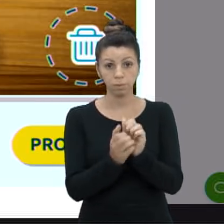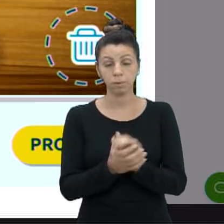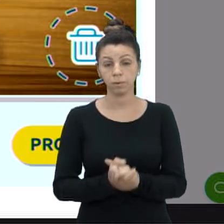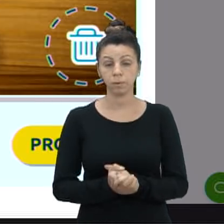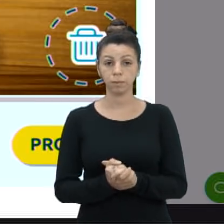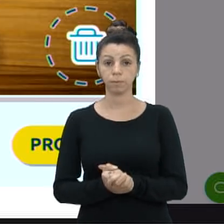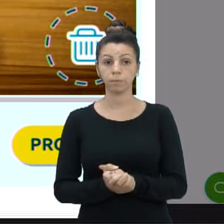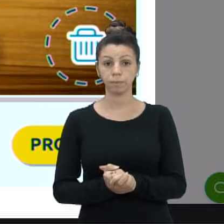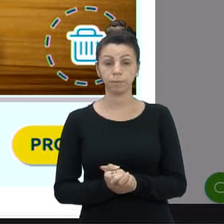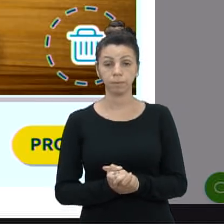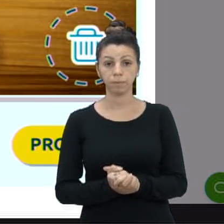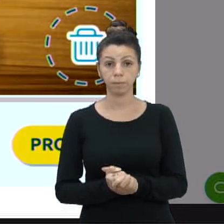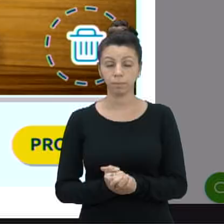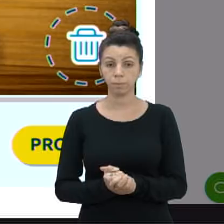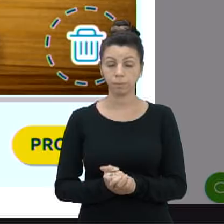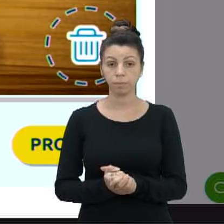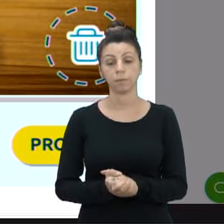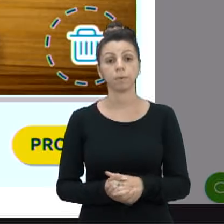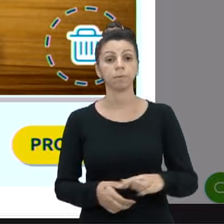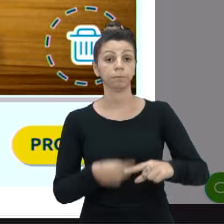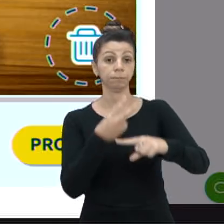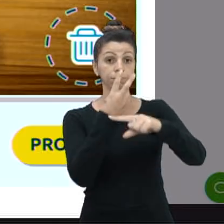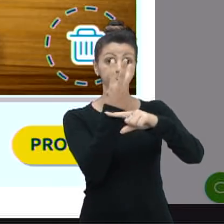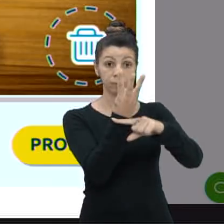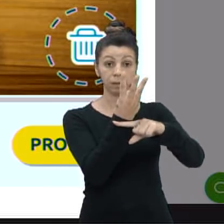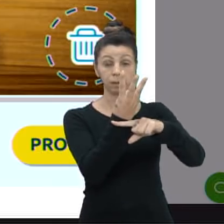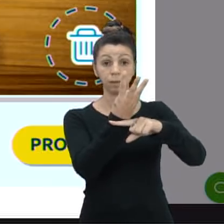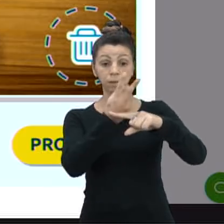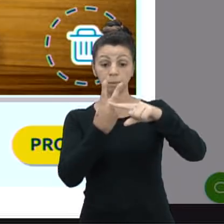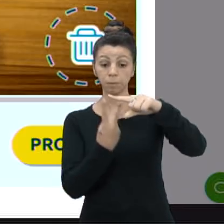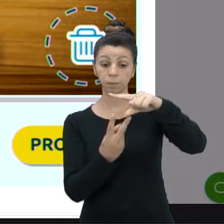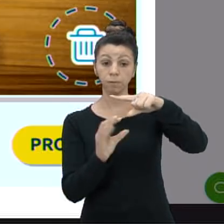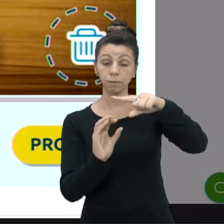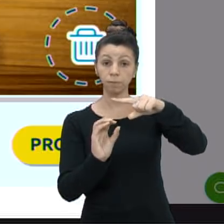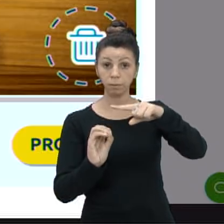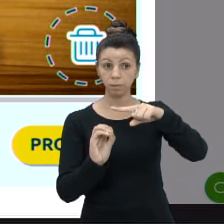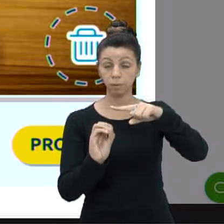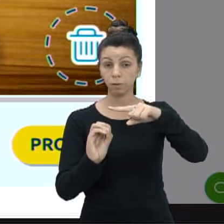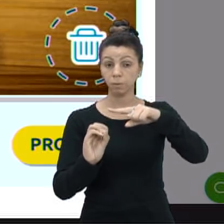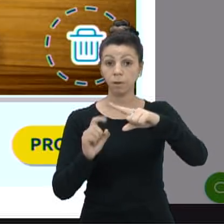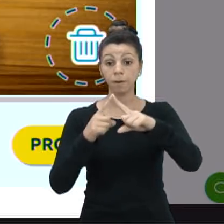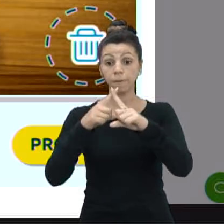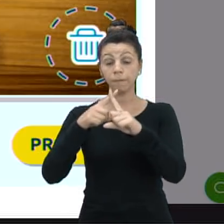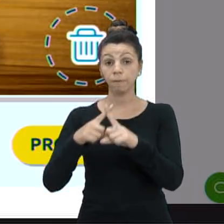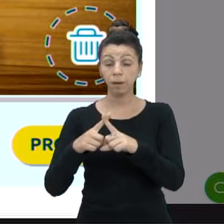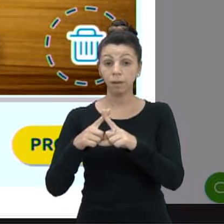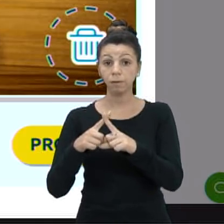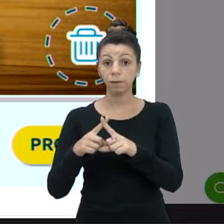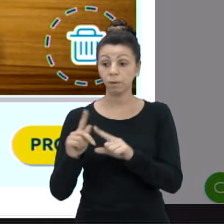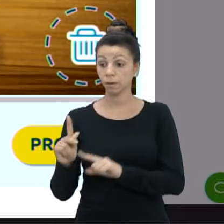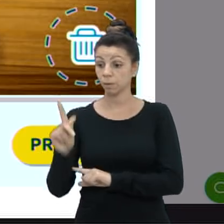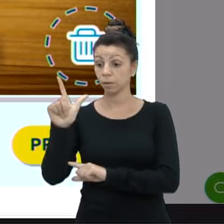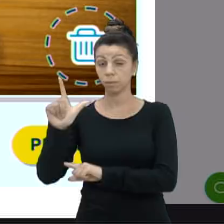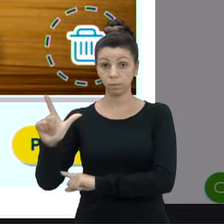tem 3 sobre 20 avos vezes quilogramas. Então, a gente vai ter